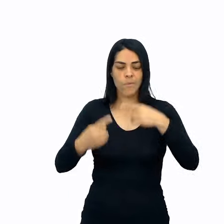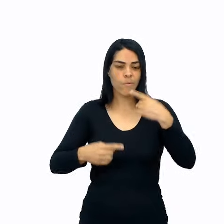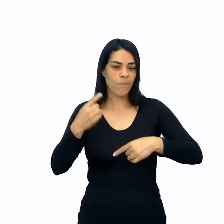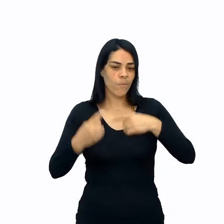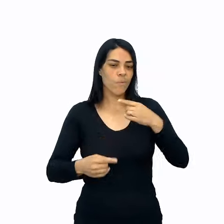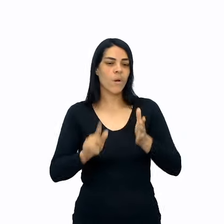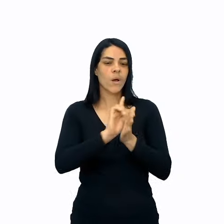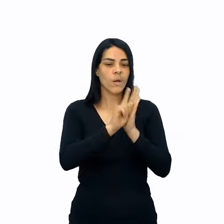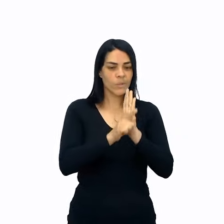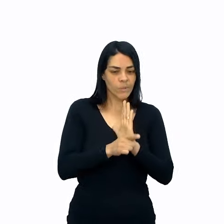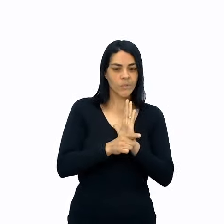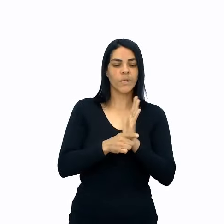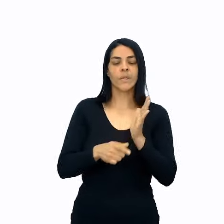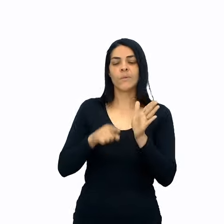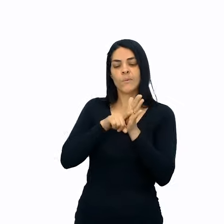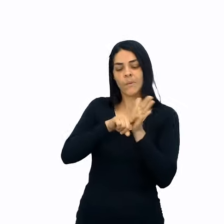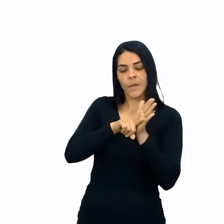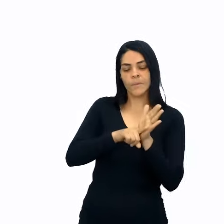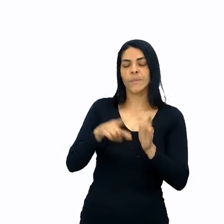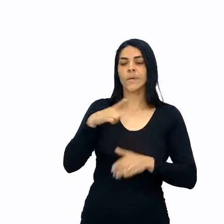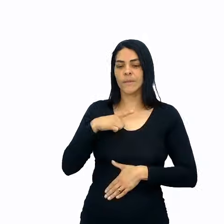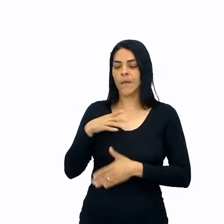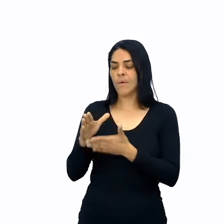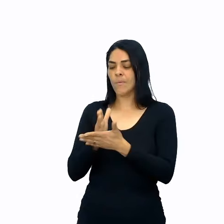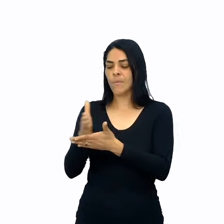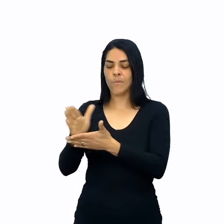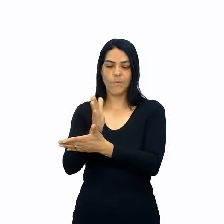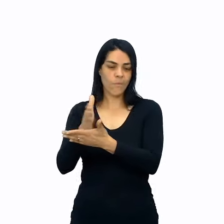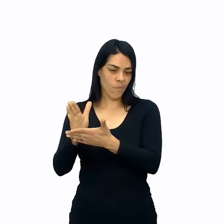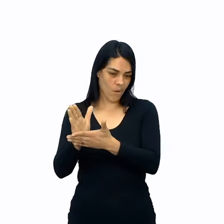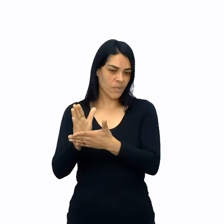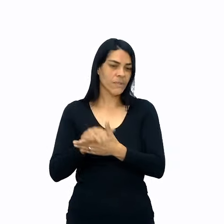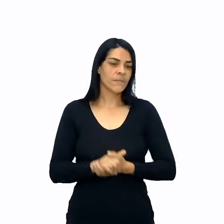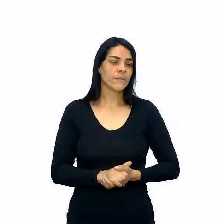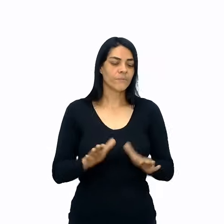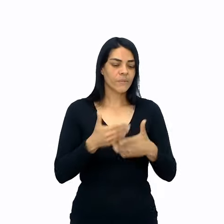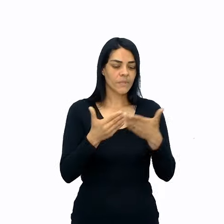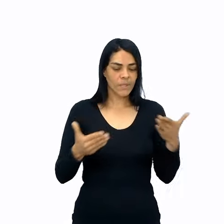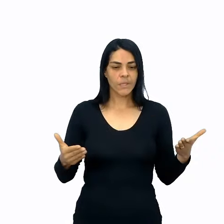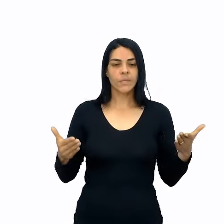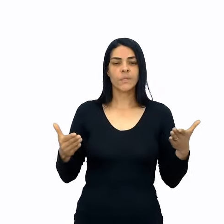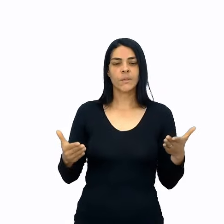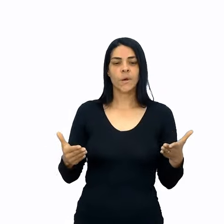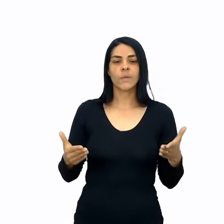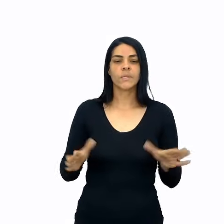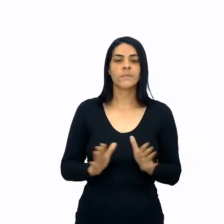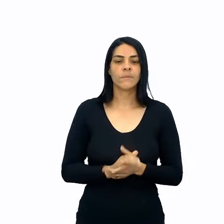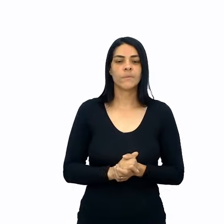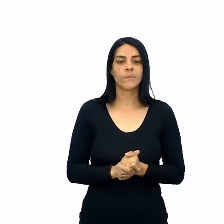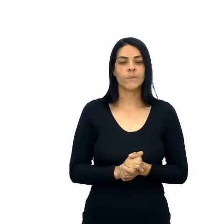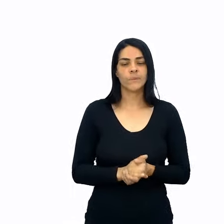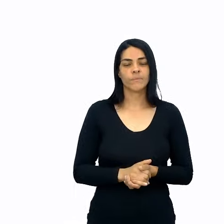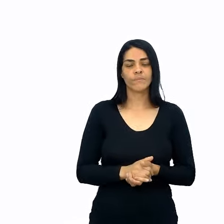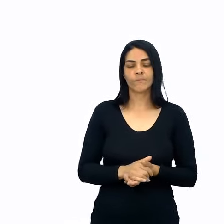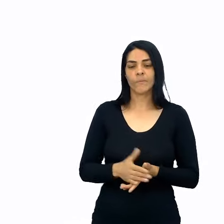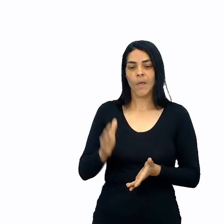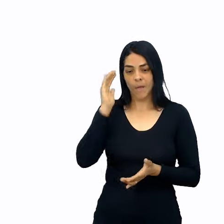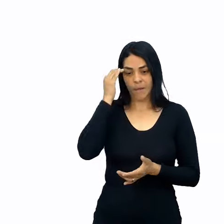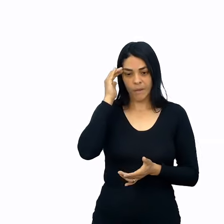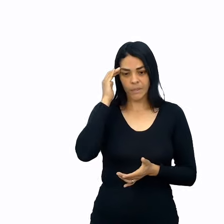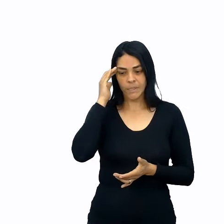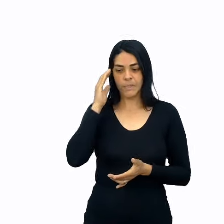pesquisa. Então, nós temos aí essas divisões que já já nós iremos verificar. Quando se fala